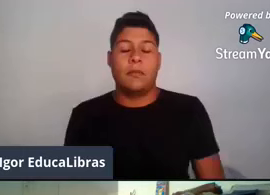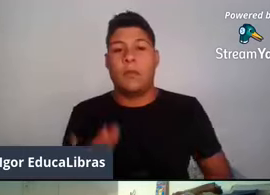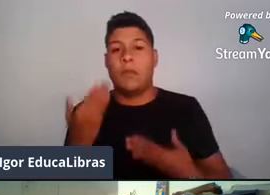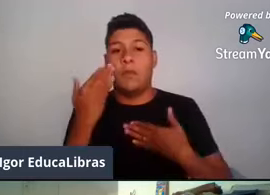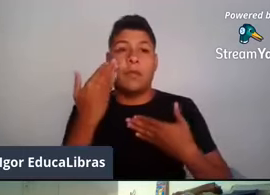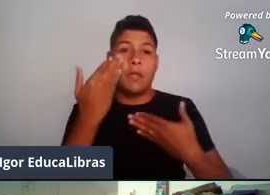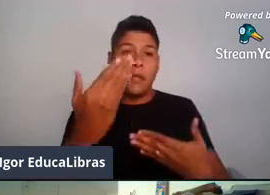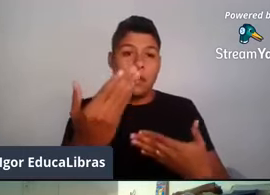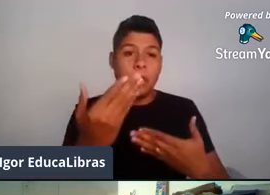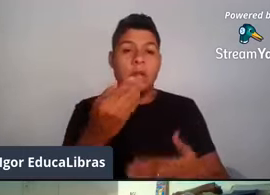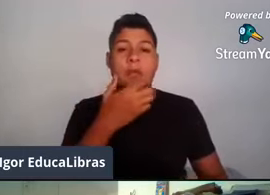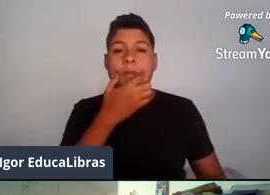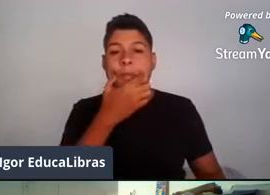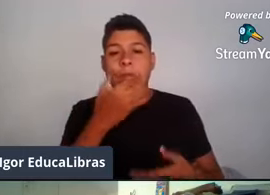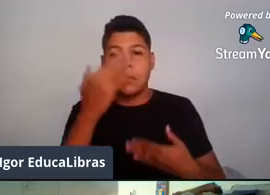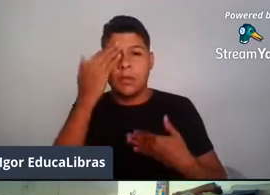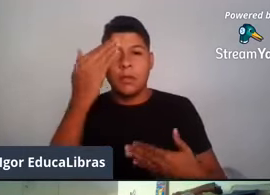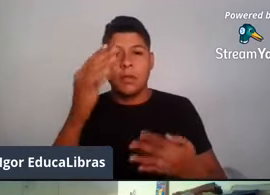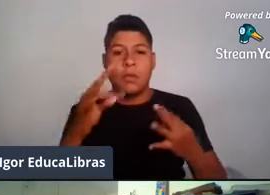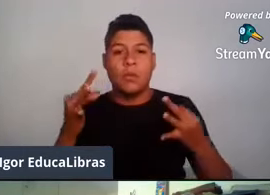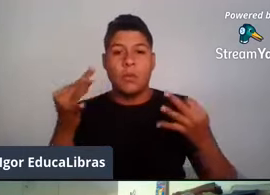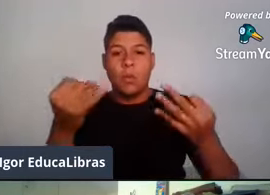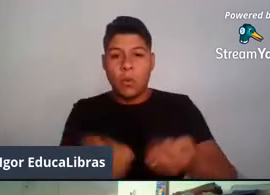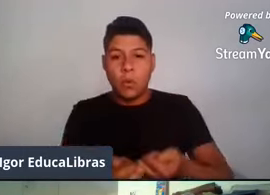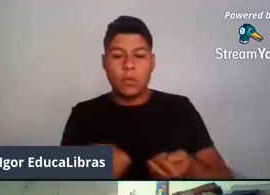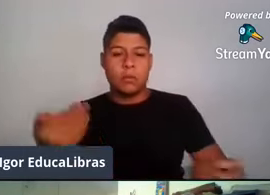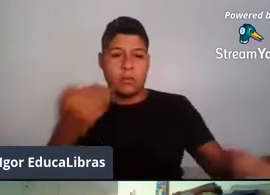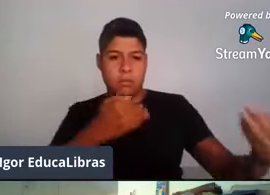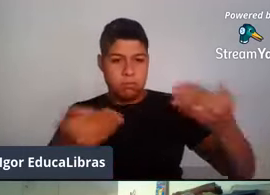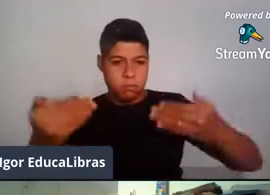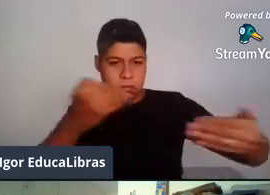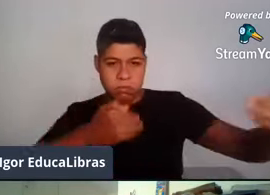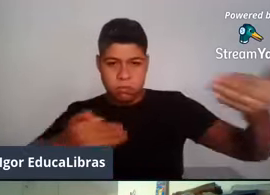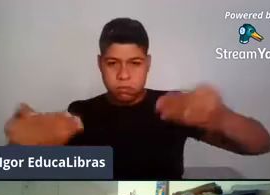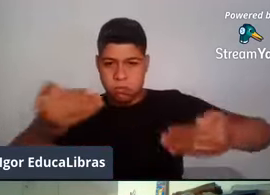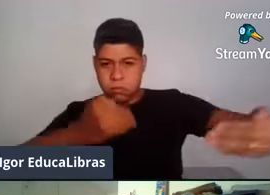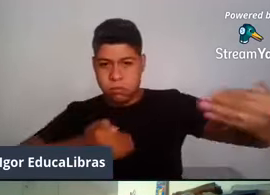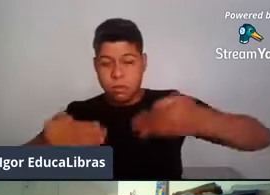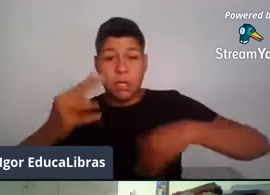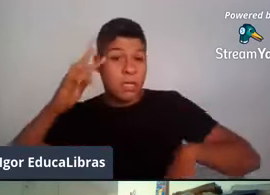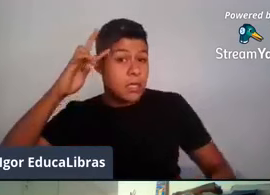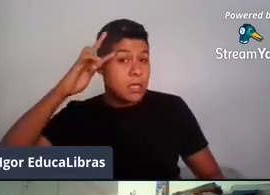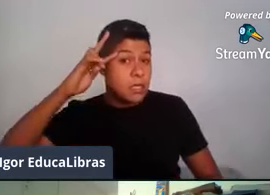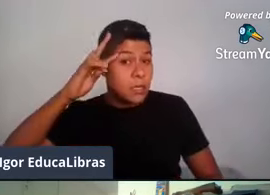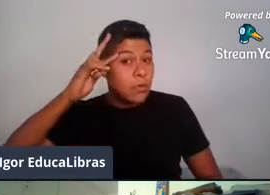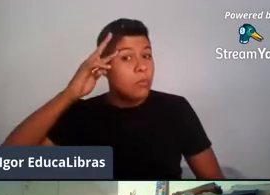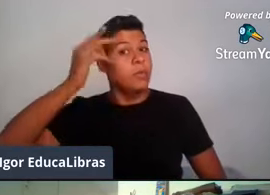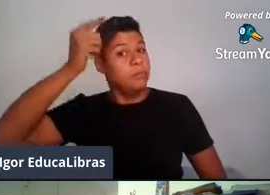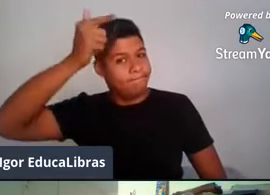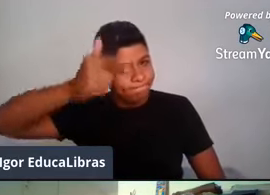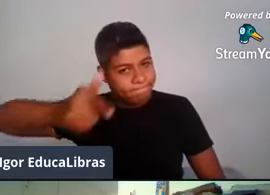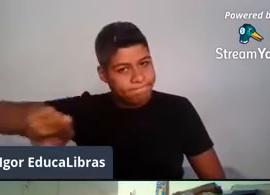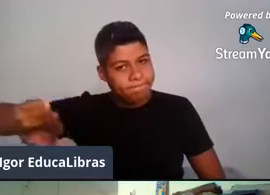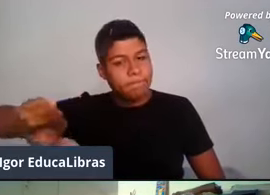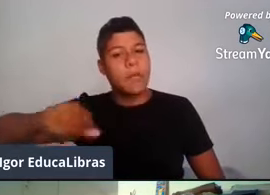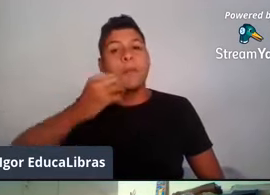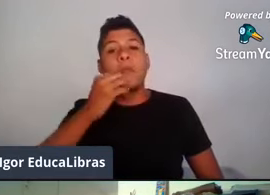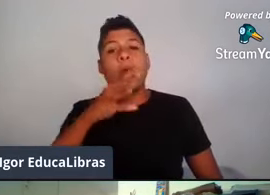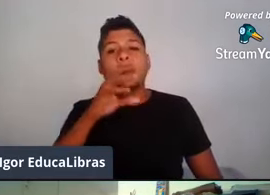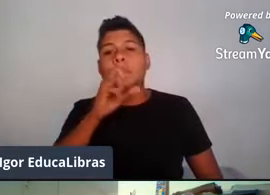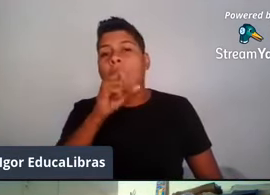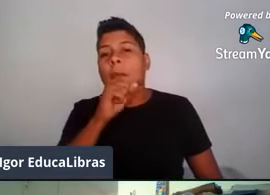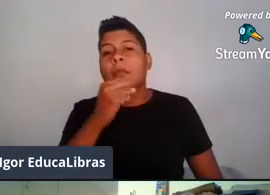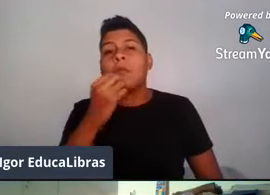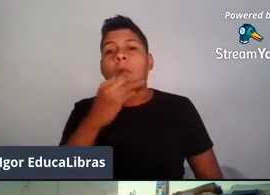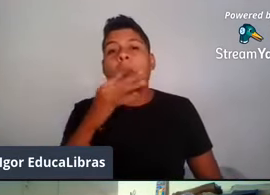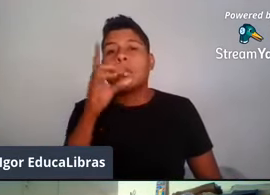obrigado, Igor, obrigado a todos que estão aqui com a gente. Segunda-feira tem mais, né? Bom fim de semana a